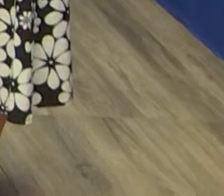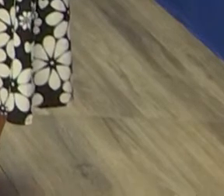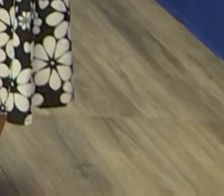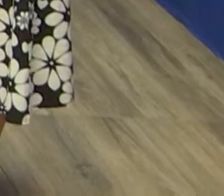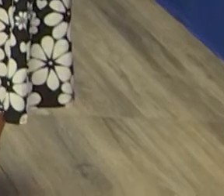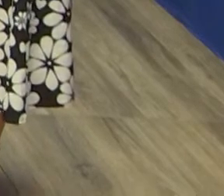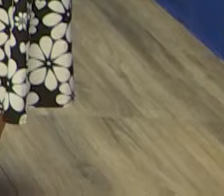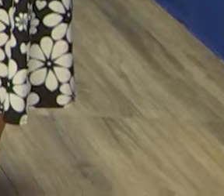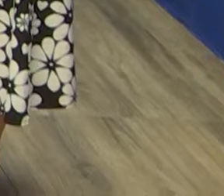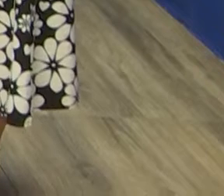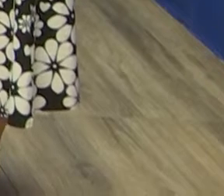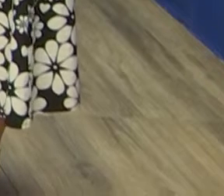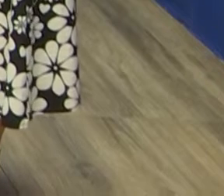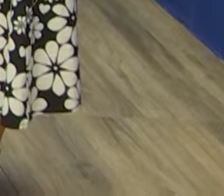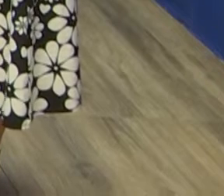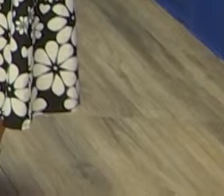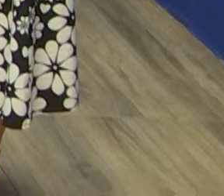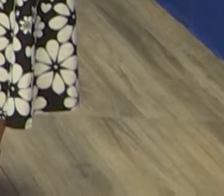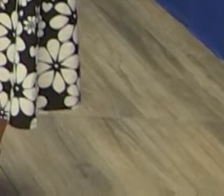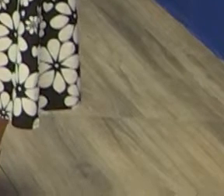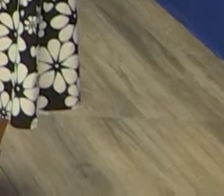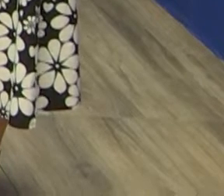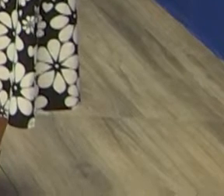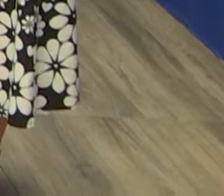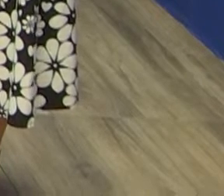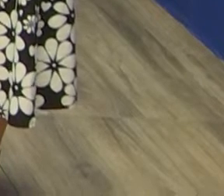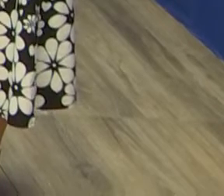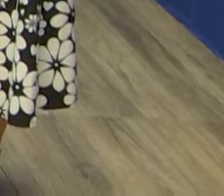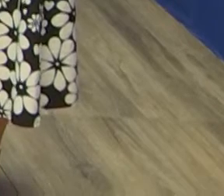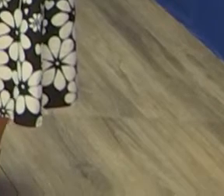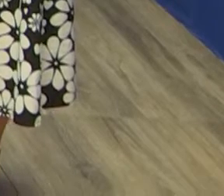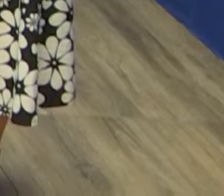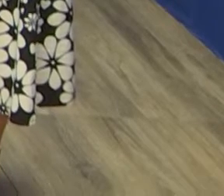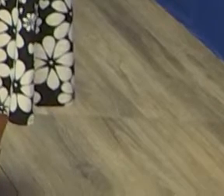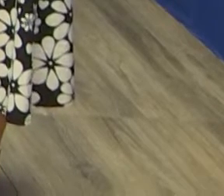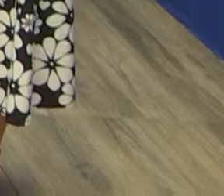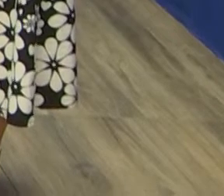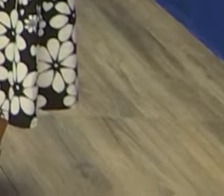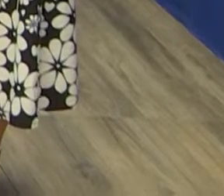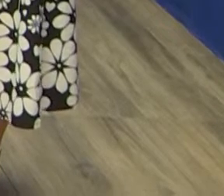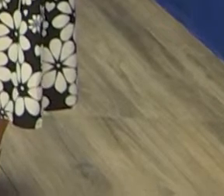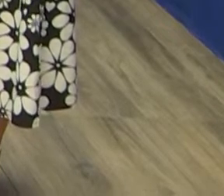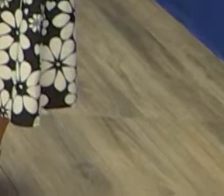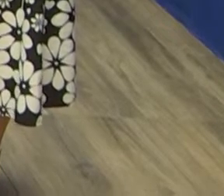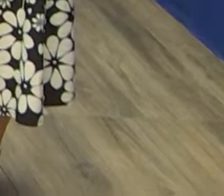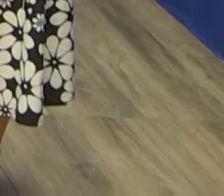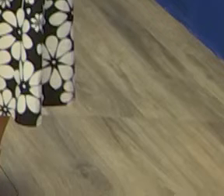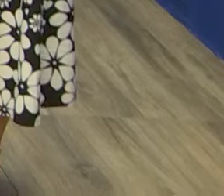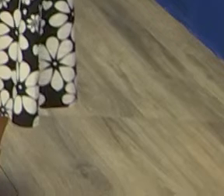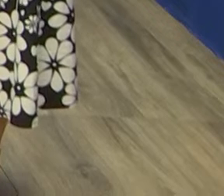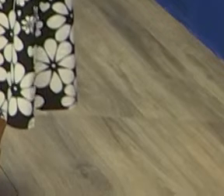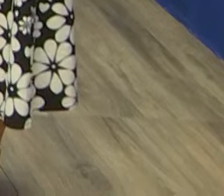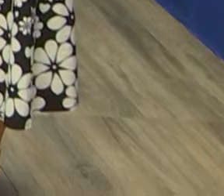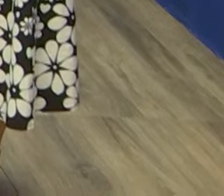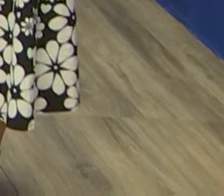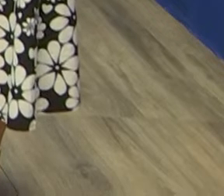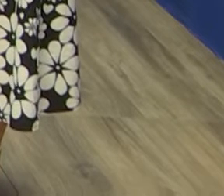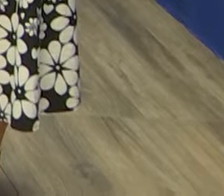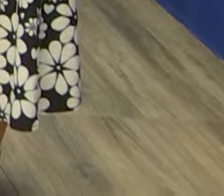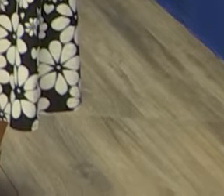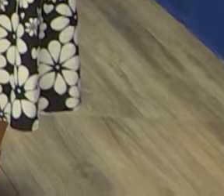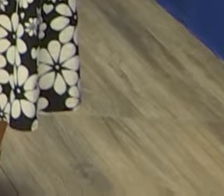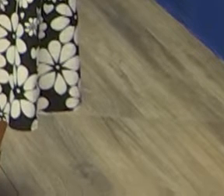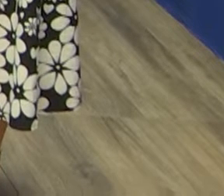E Mirna Abreu, para nós encerrarmos as notícias do Legislativo, hora de nós falarmos sobre a agenda aqui da Câmara de